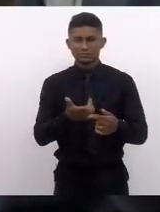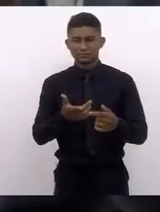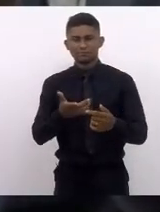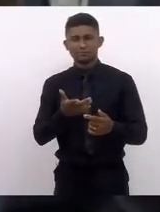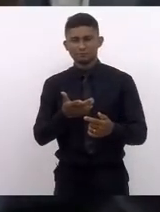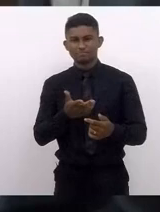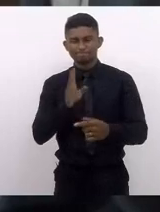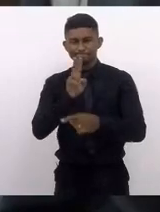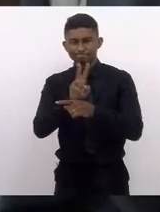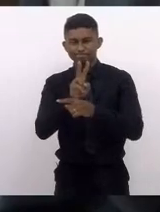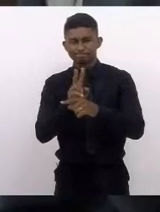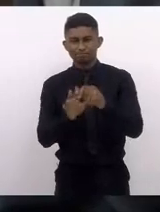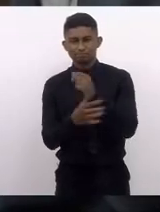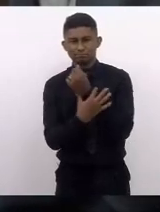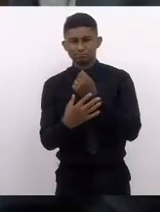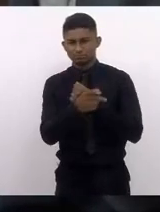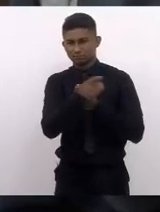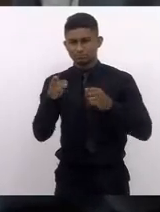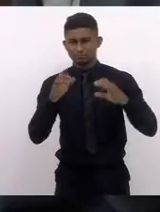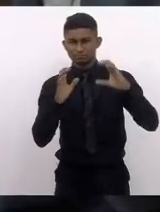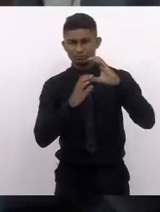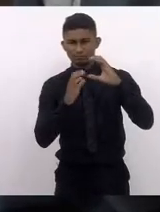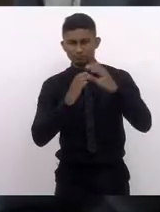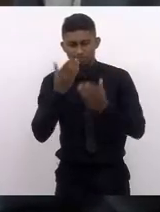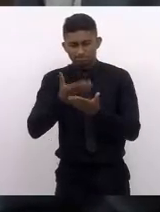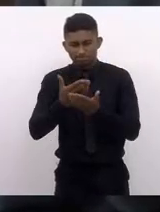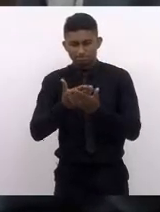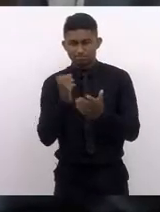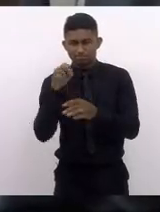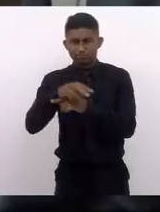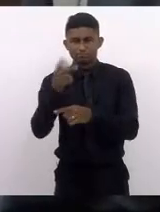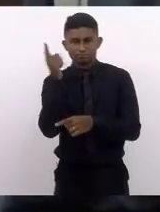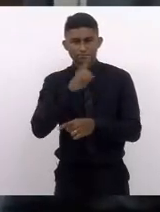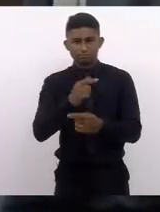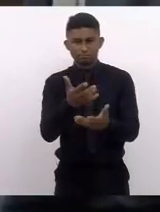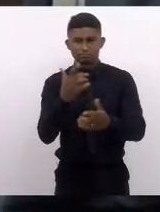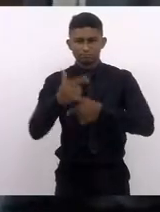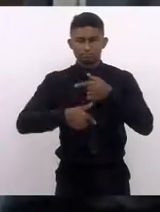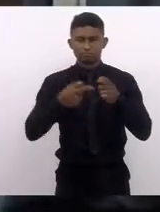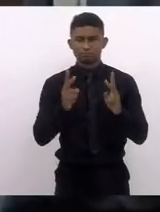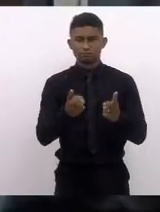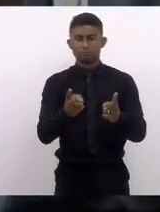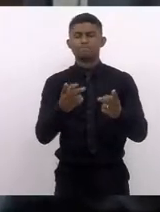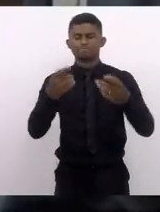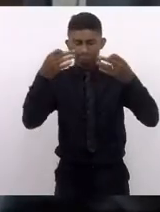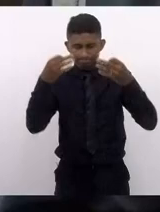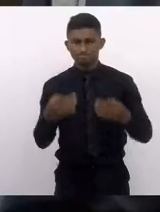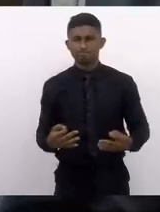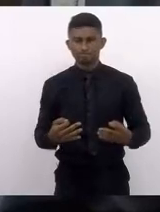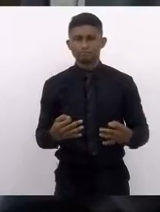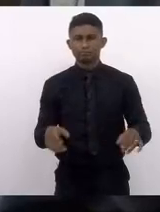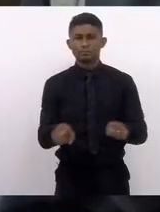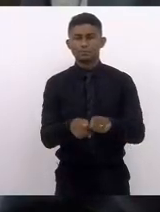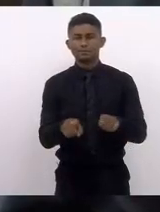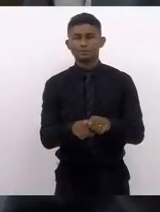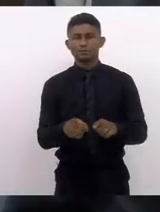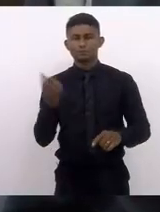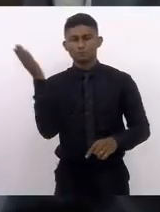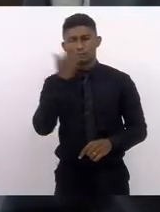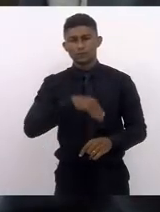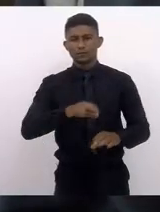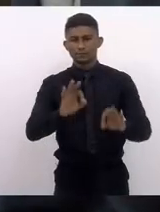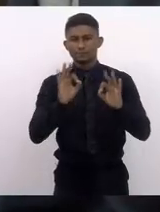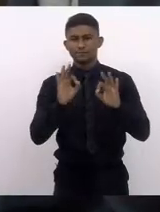preparou lutou foi aprovado e que é continuar na sua carreira Além disso que é muito justo é um sinal